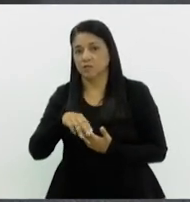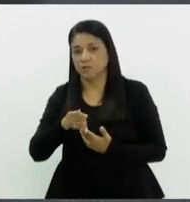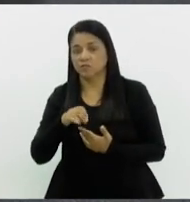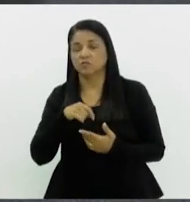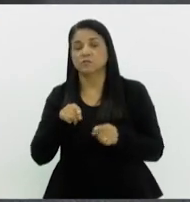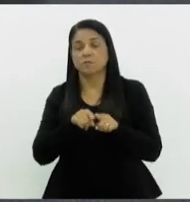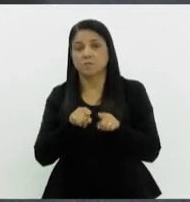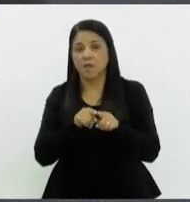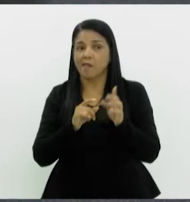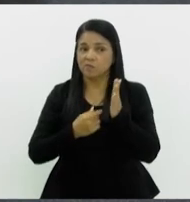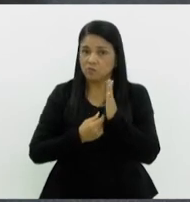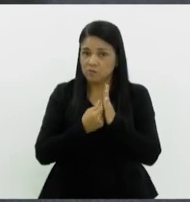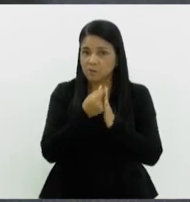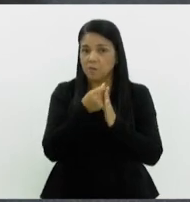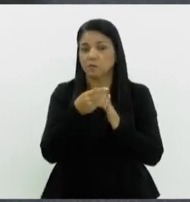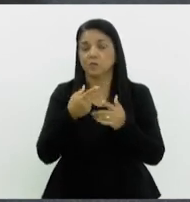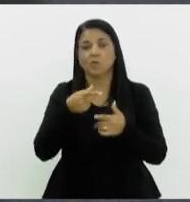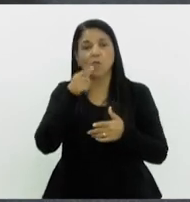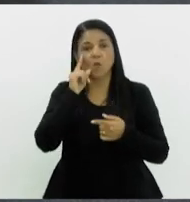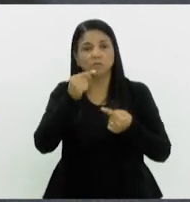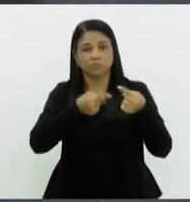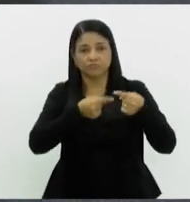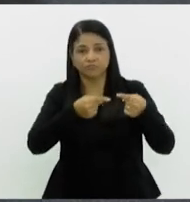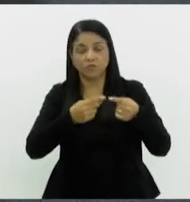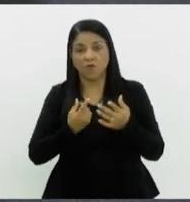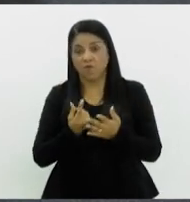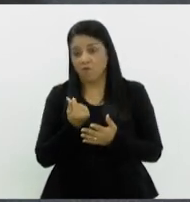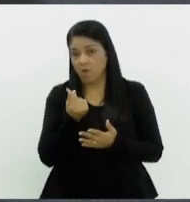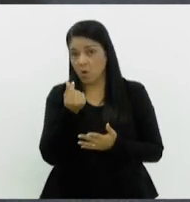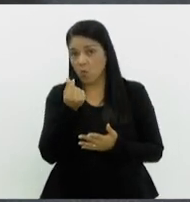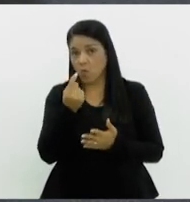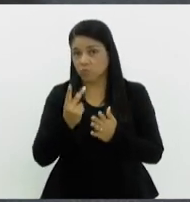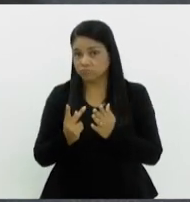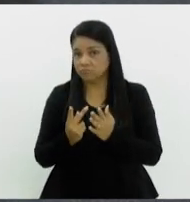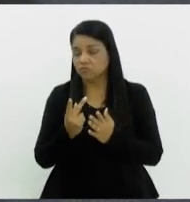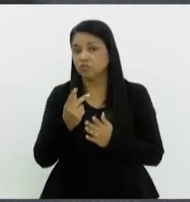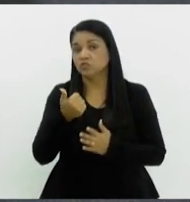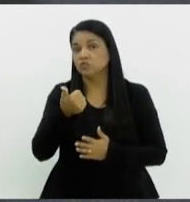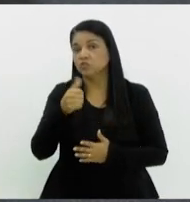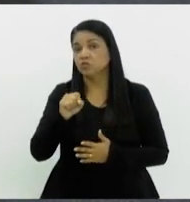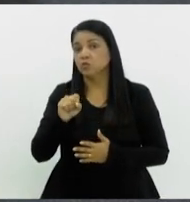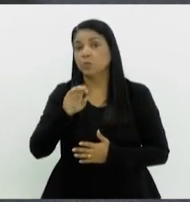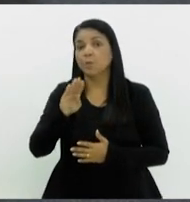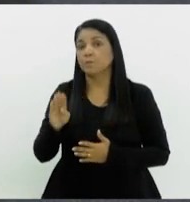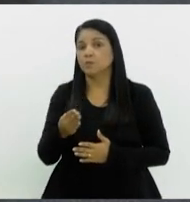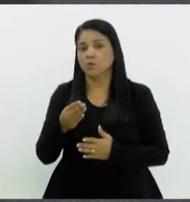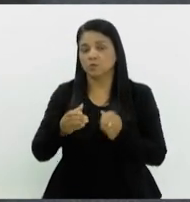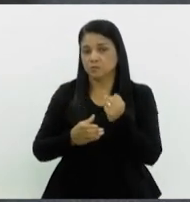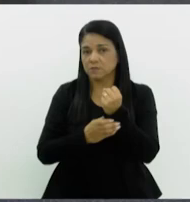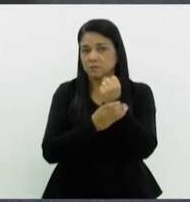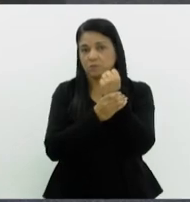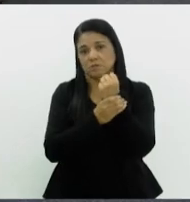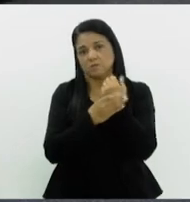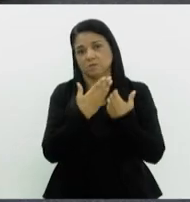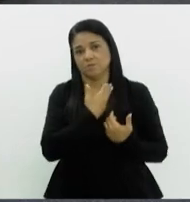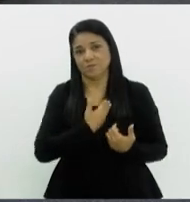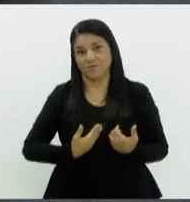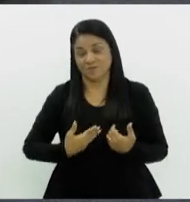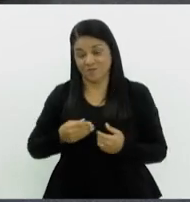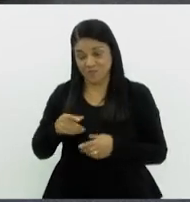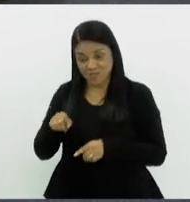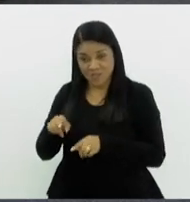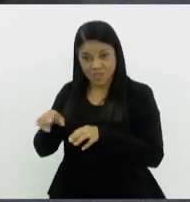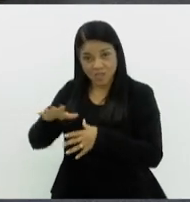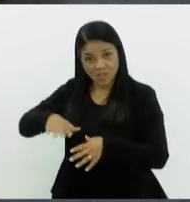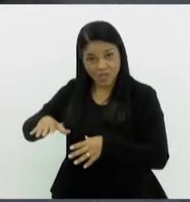que debatíamos ontem, um valor de 18 bilhões para a segurança pública, enquanto para a educação nós temos